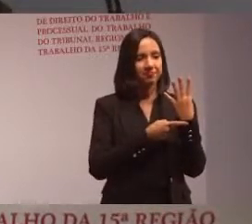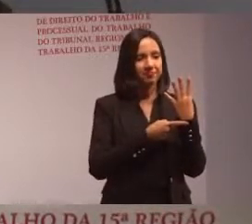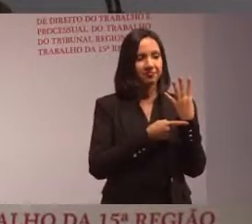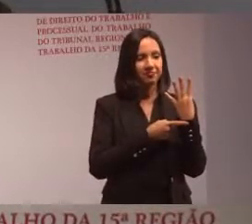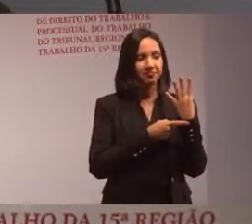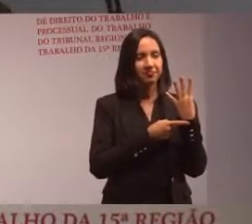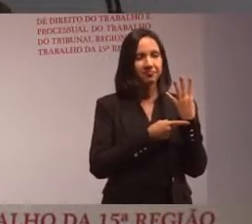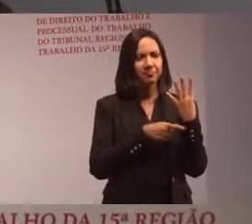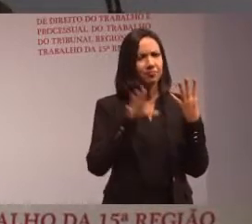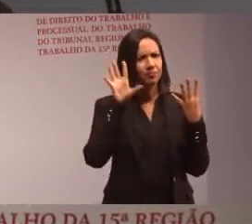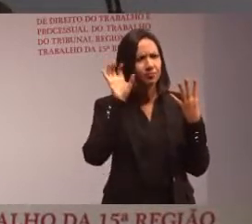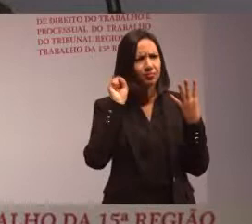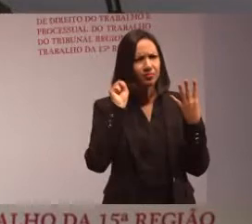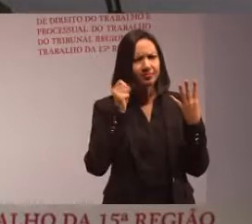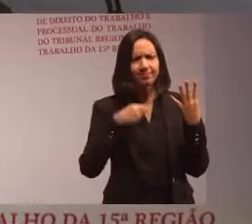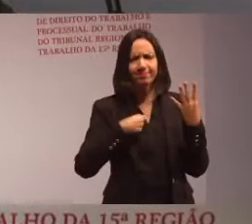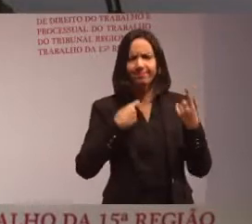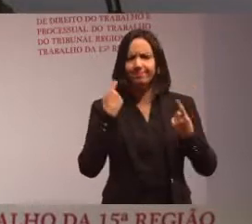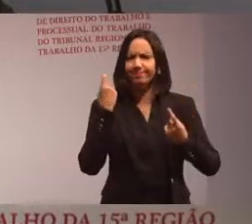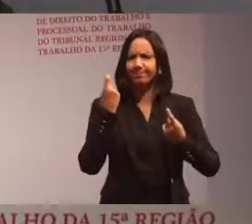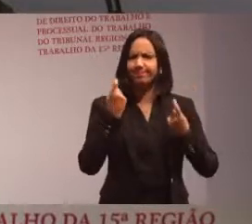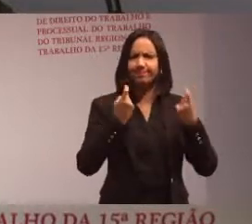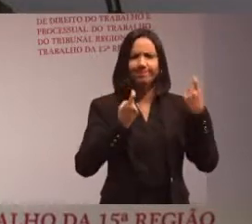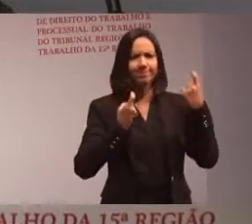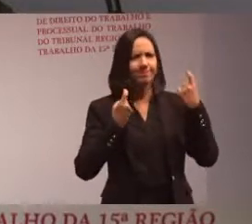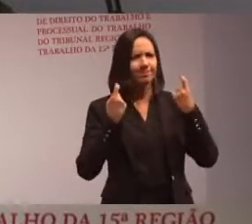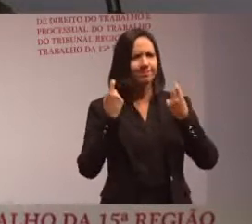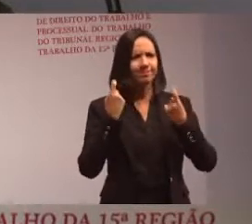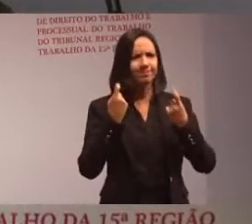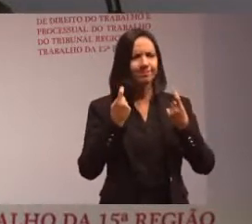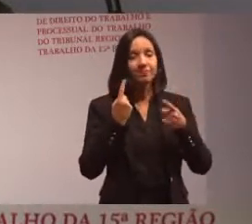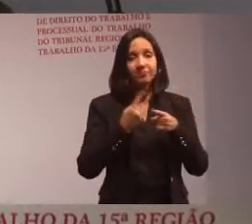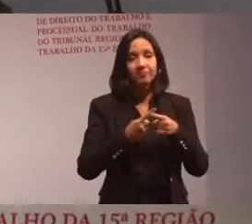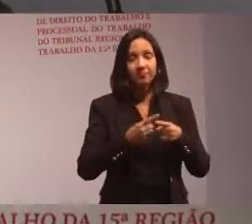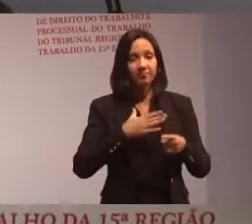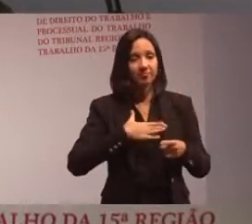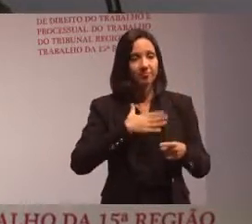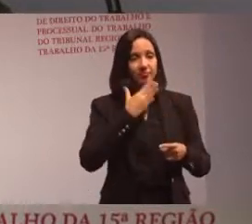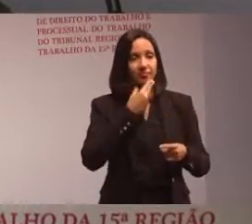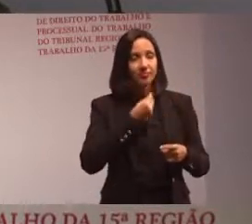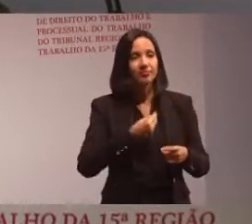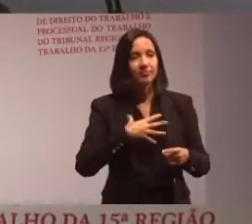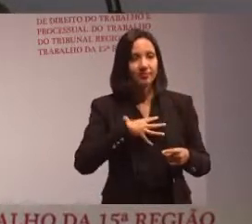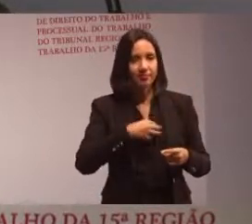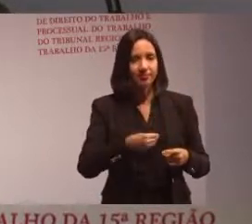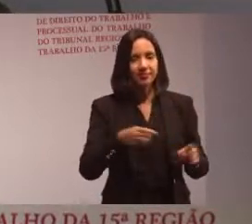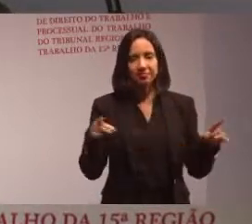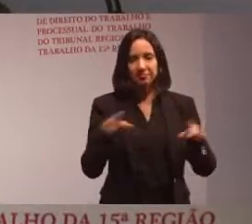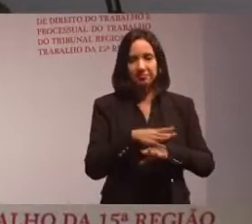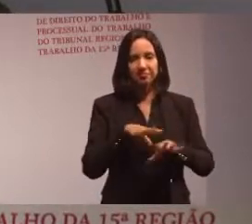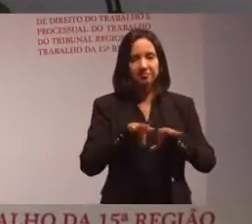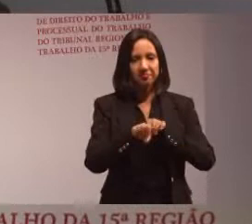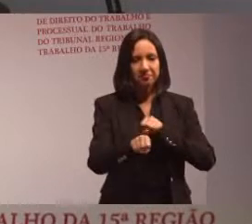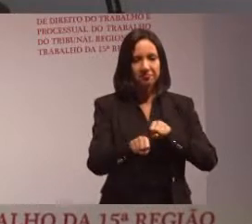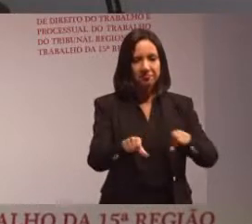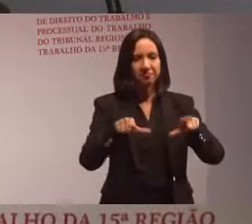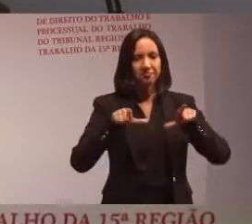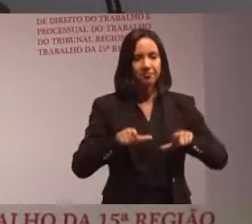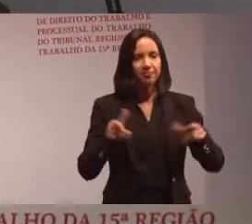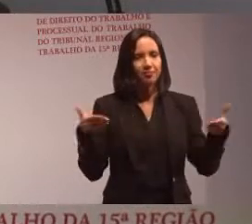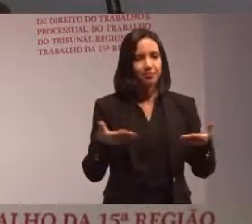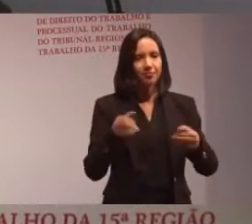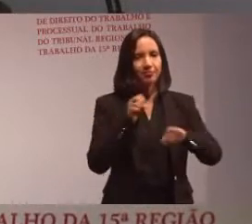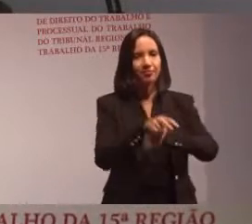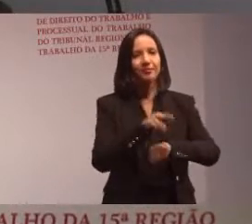época que eu ouvi isso, eu fiquei um pouquinho preocupada, mas só porque os meus filhos estavam terminando a graduação e hoje eles já